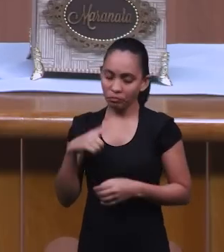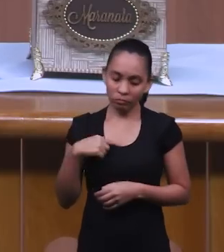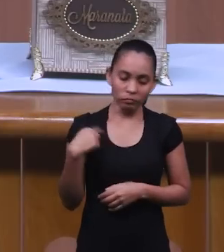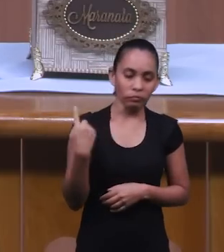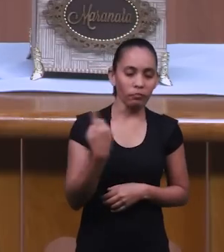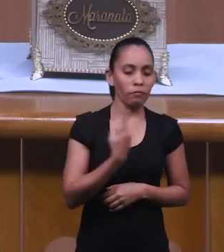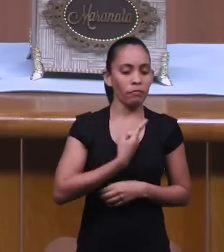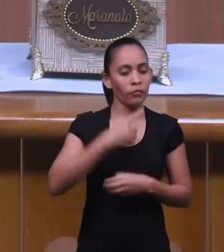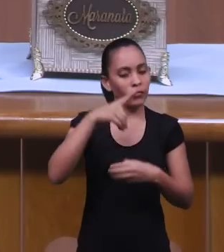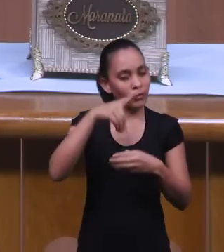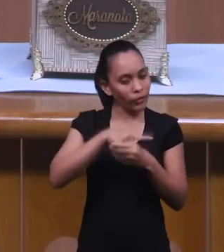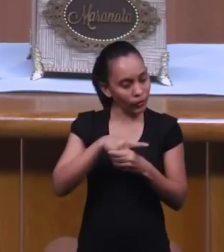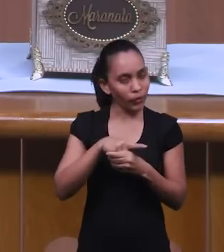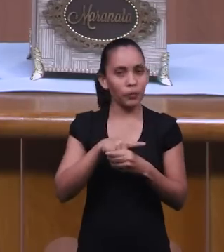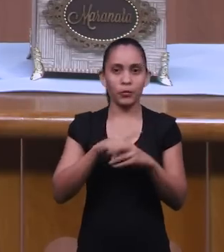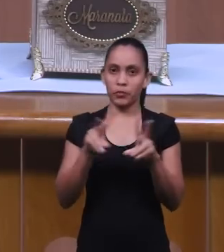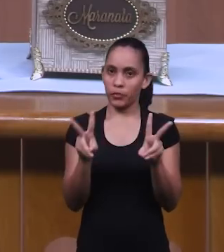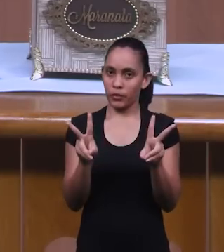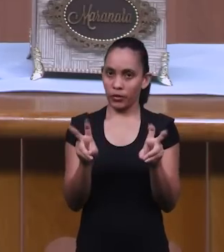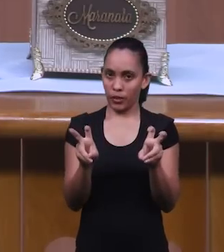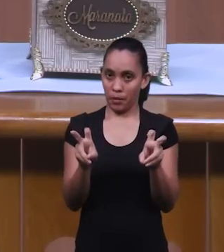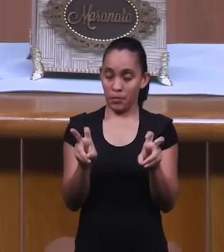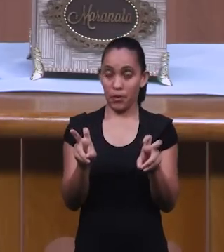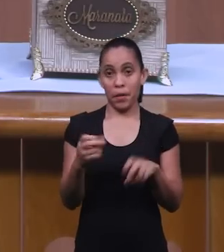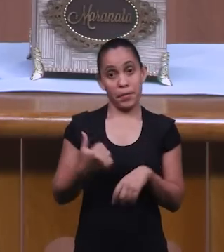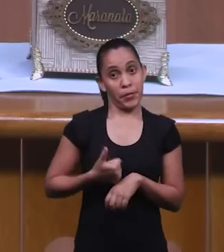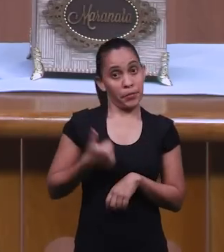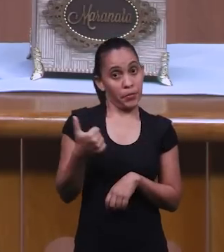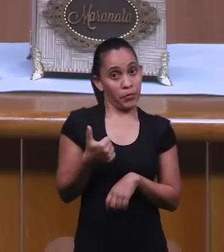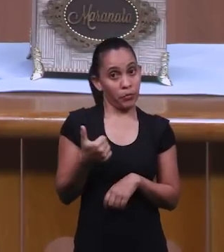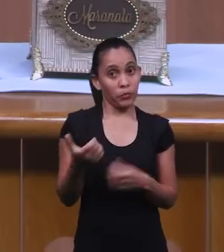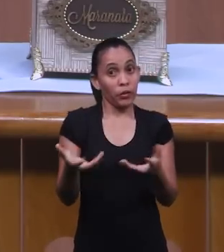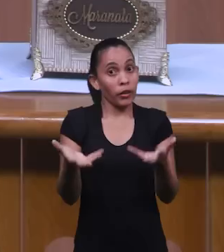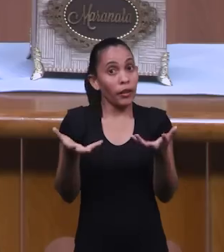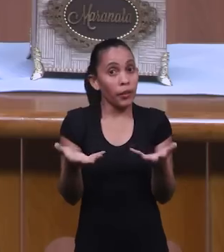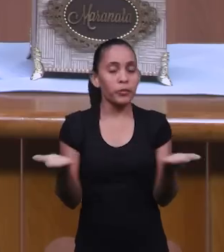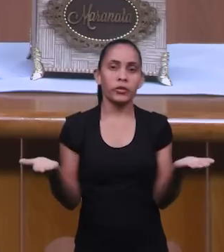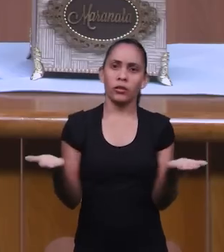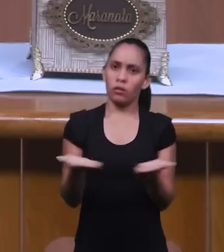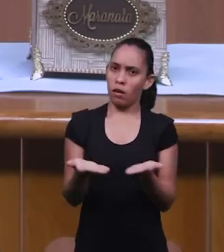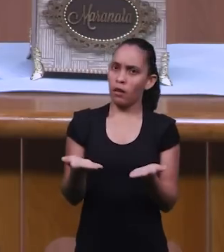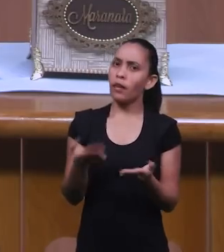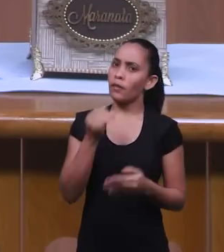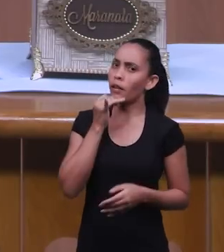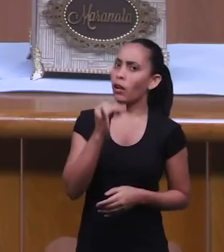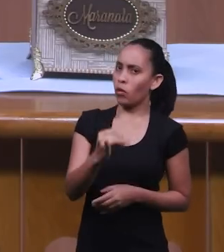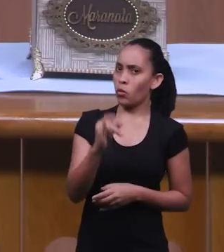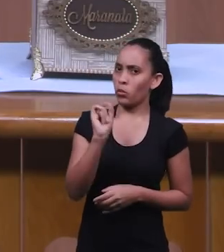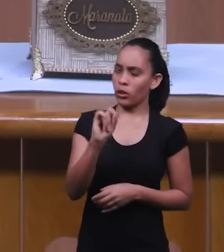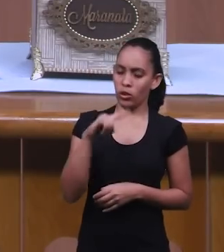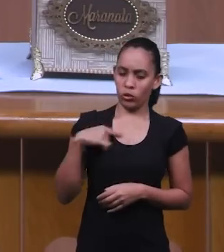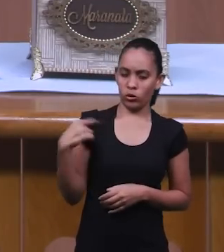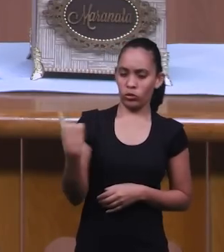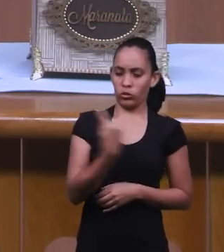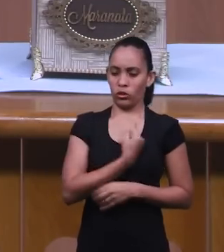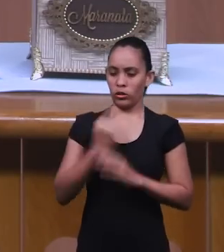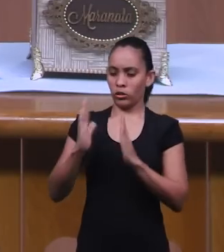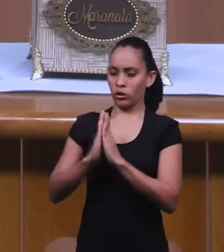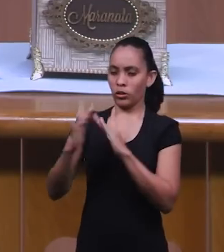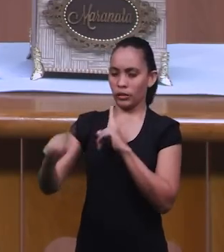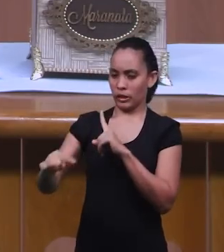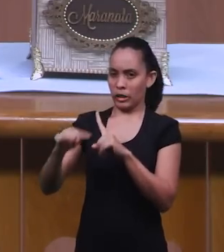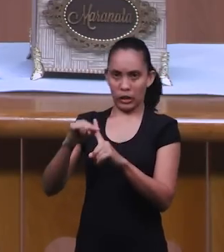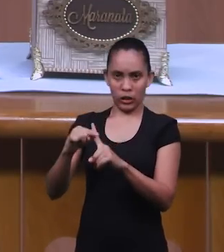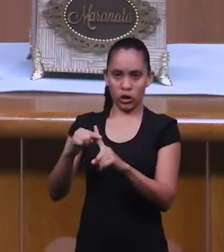sobre este assunto. Em primeiro lugar, queremos logo de pronto dizer que nós, nas nossas igrejas,